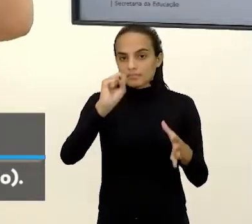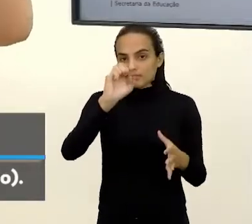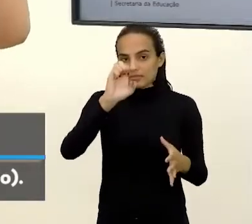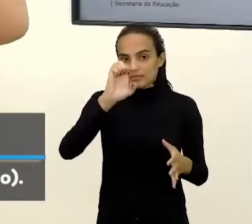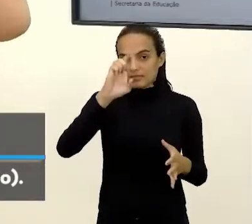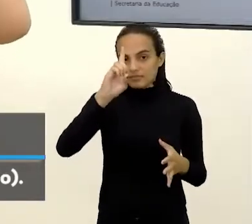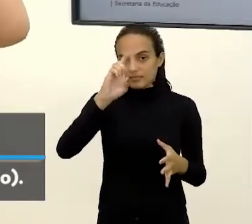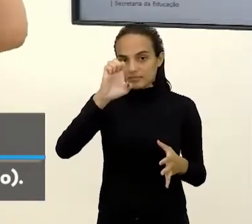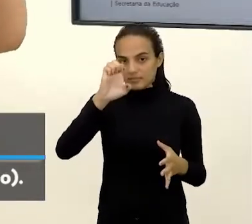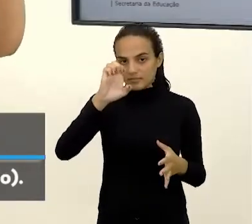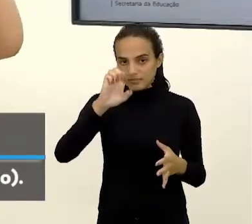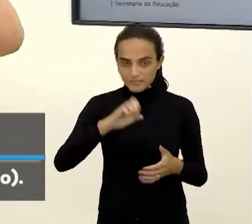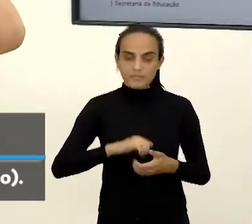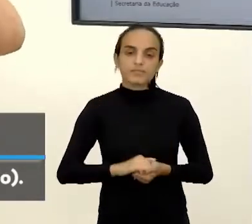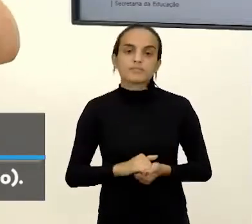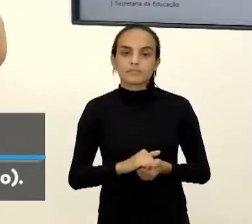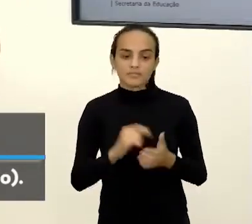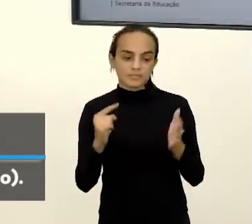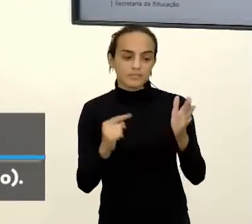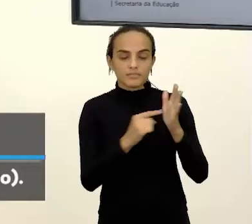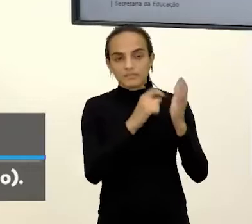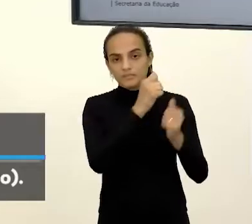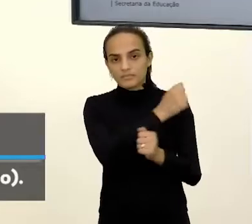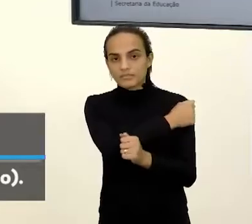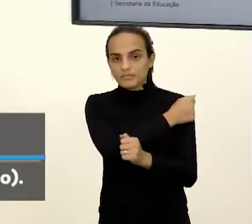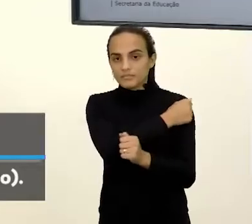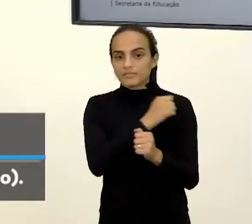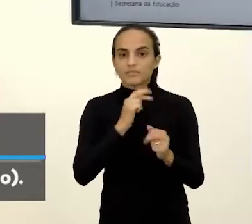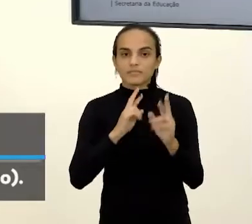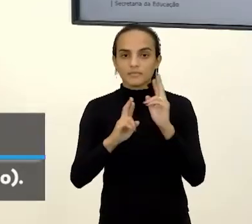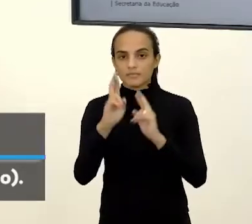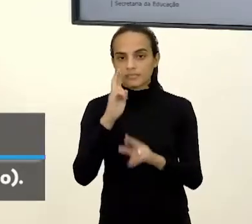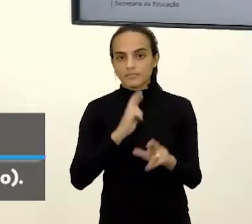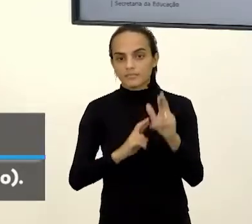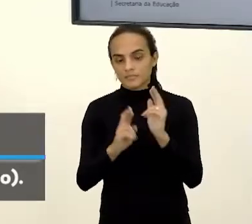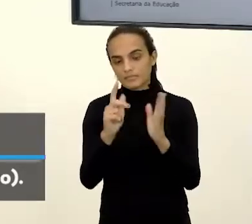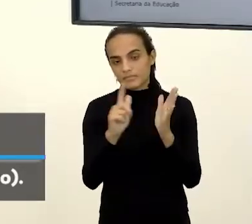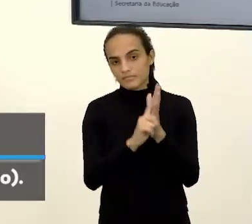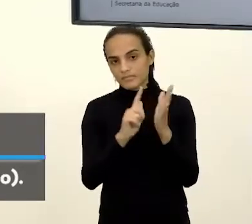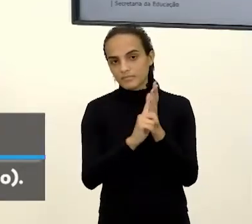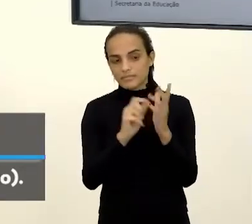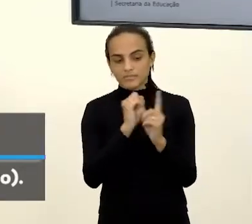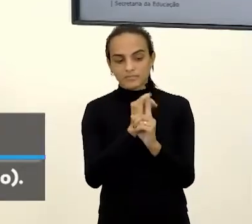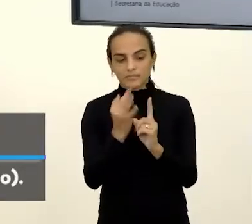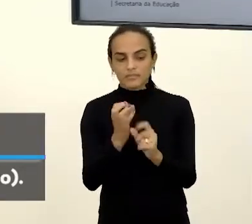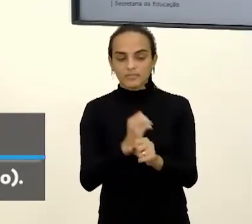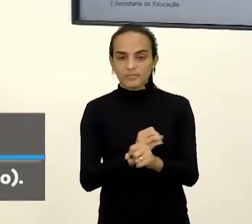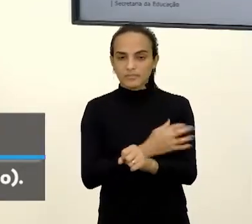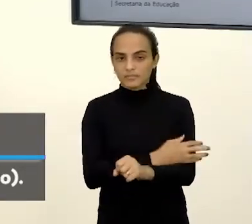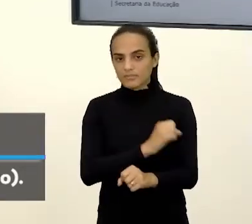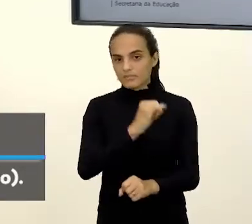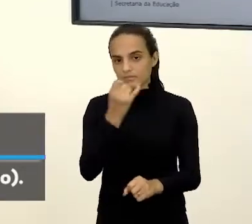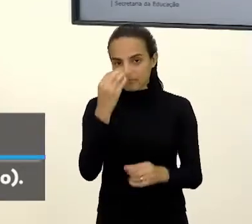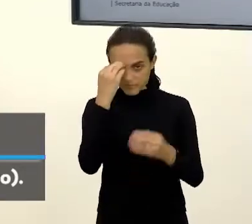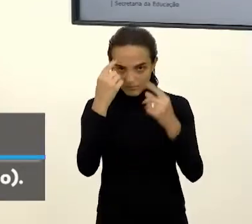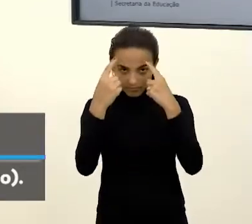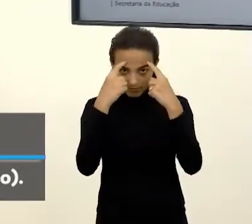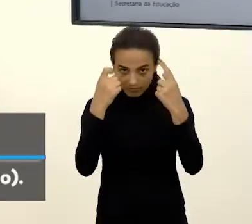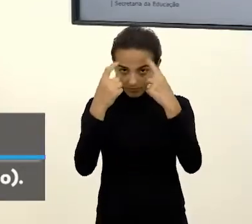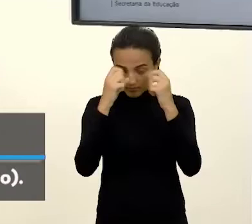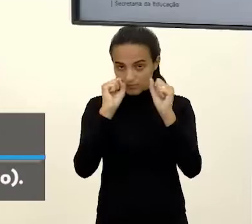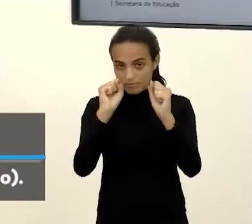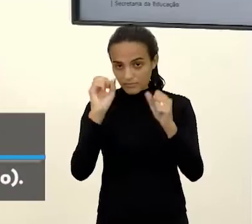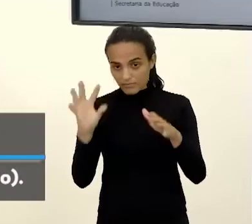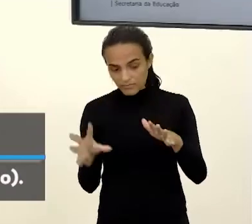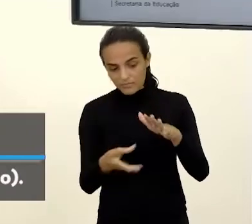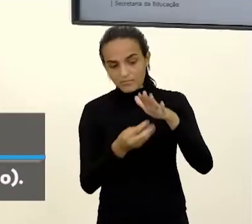em aluno, responder o questionário socioemocional, e aí você preenche lá. Se você tiver qualquer dúvida, vocês podem deixar no repositório as aulas de projeto de